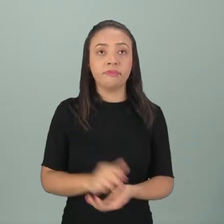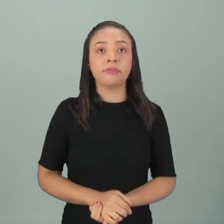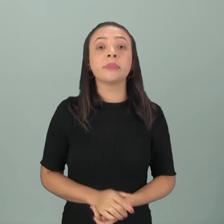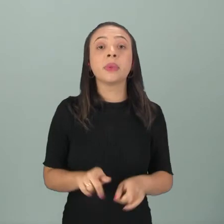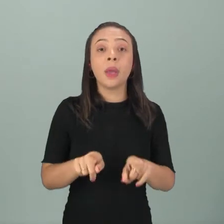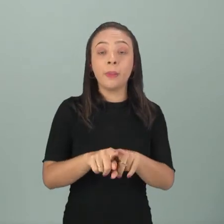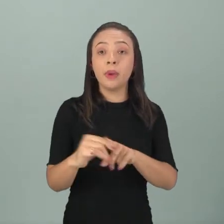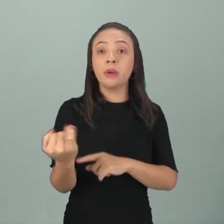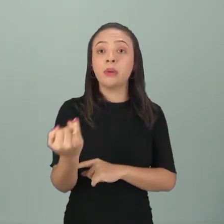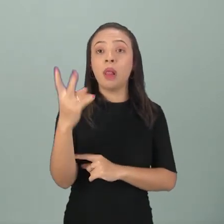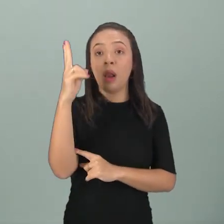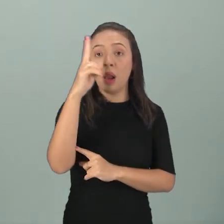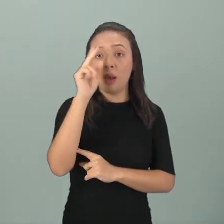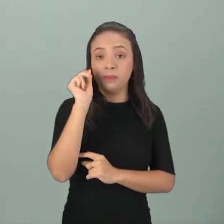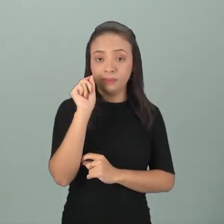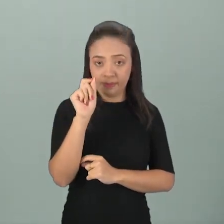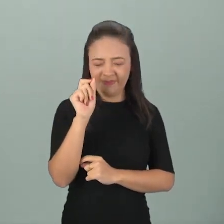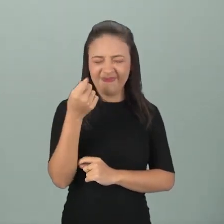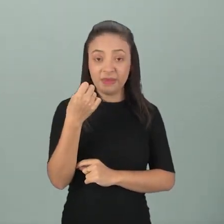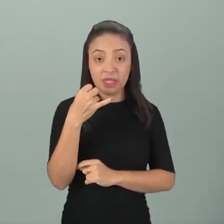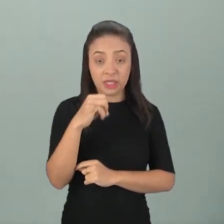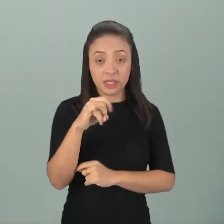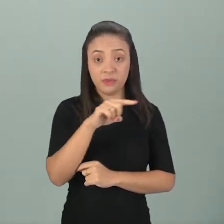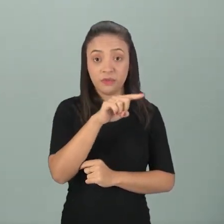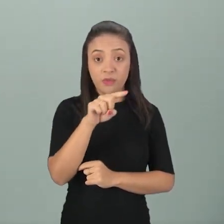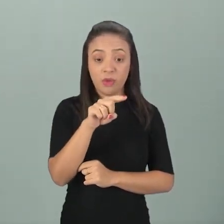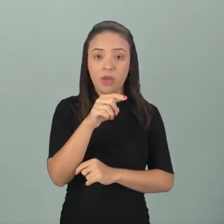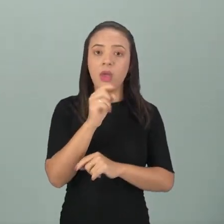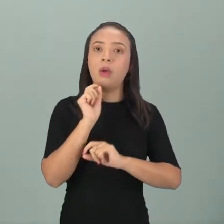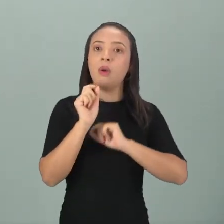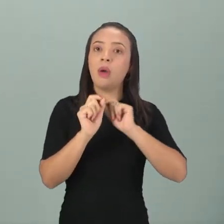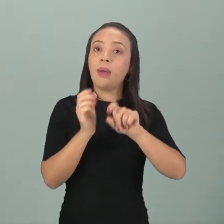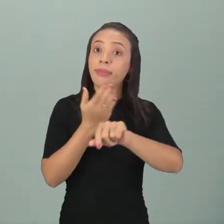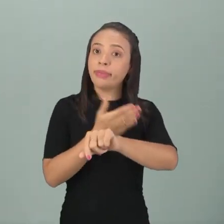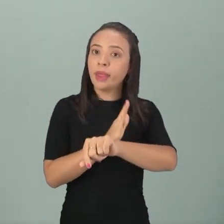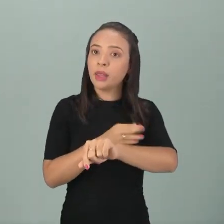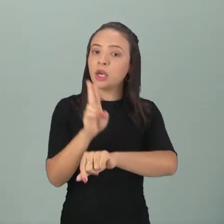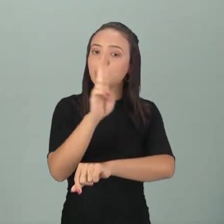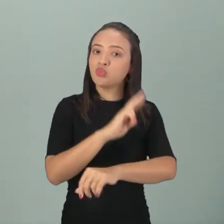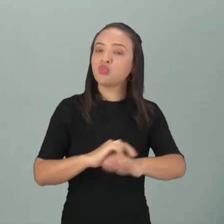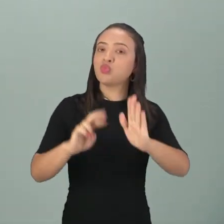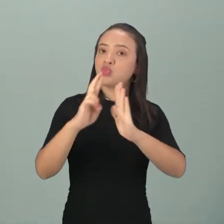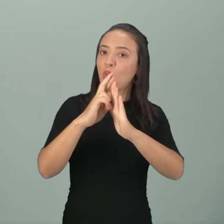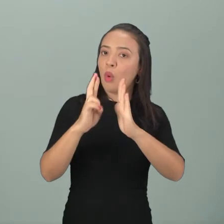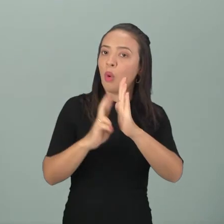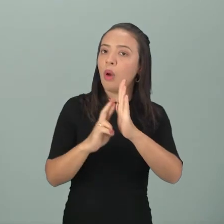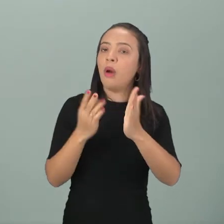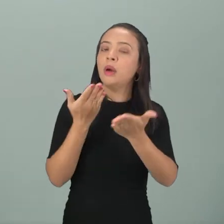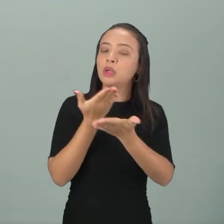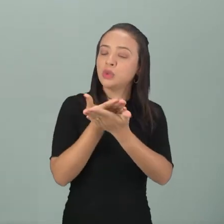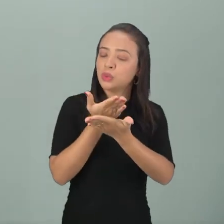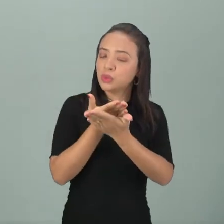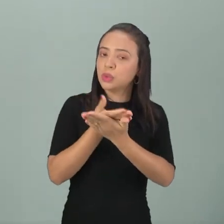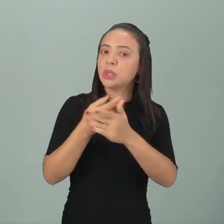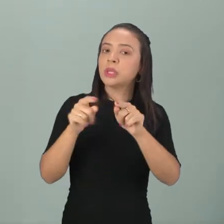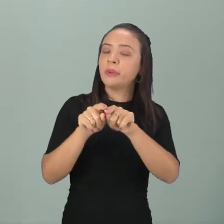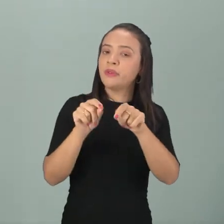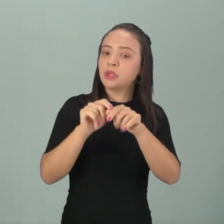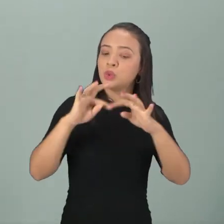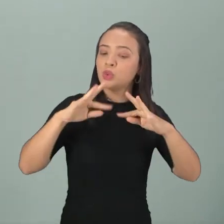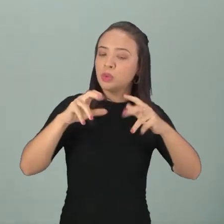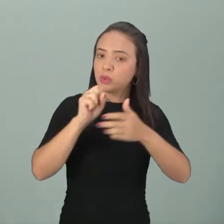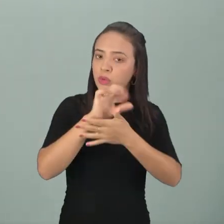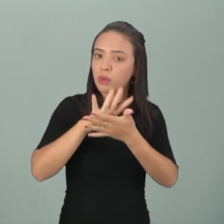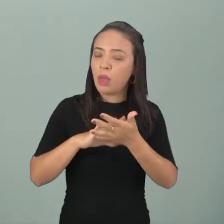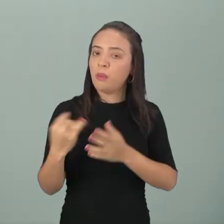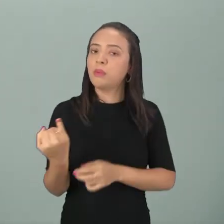Vale lembrar que quando você estiver trabalhando com essas regras, estiver estudando, estiver fazendo os exercícios,